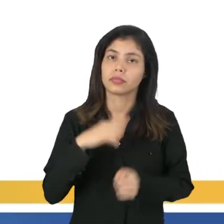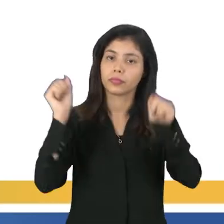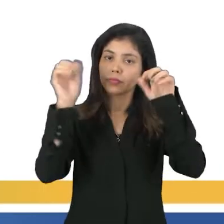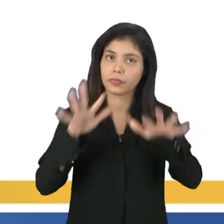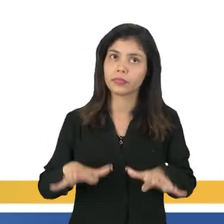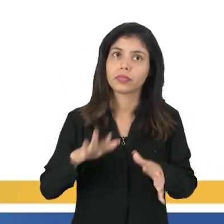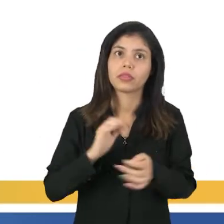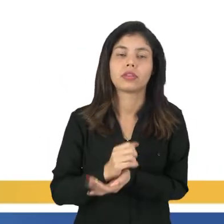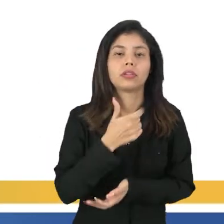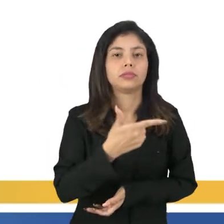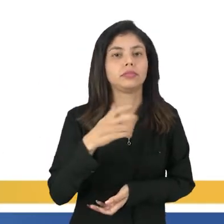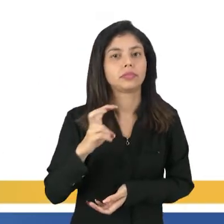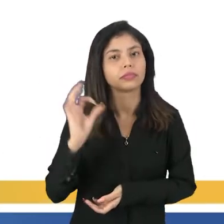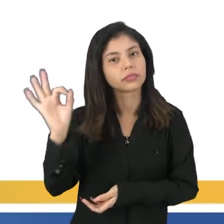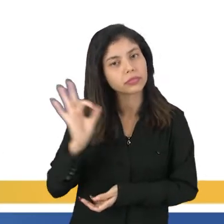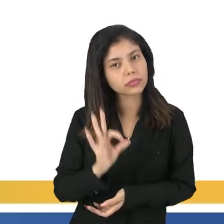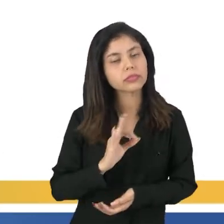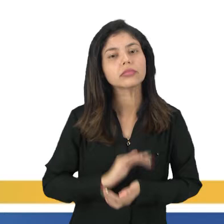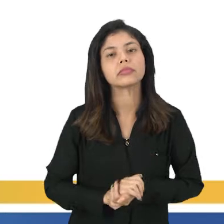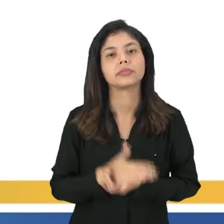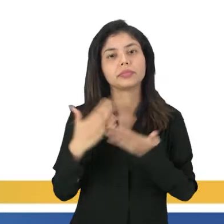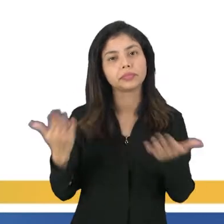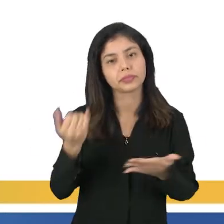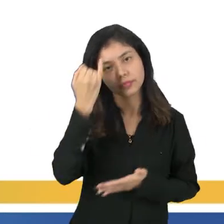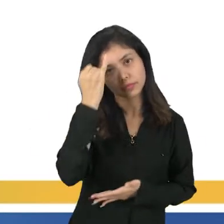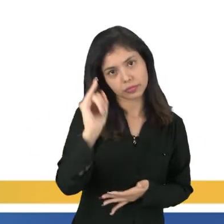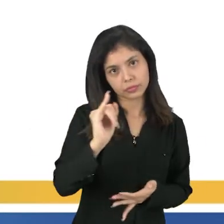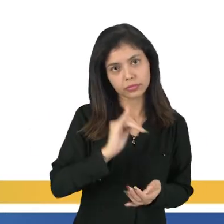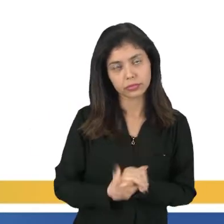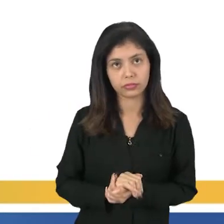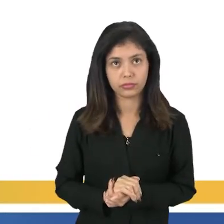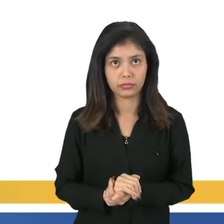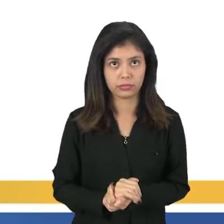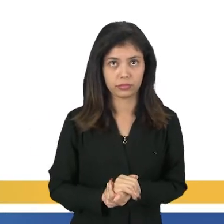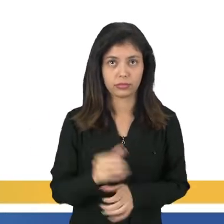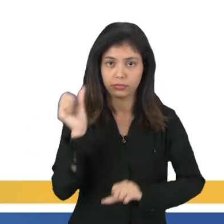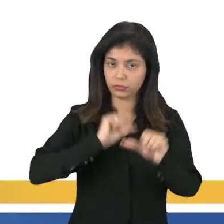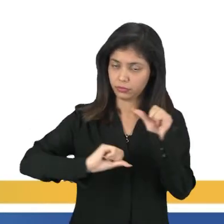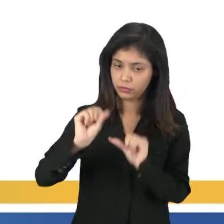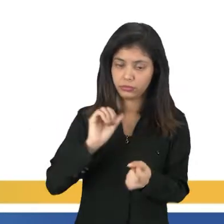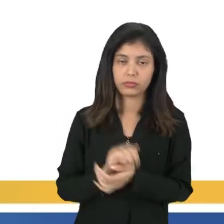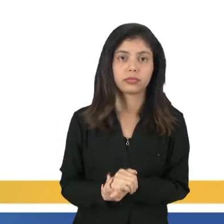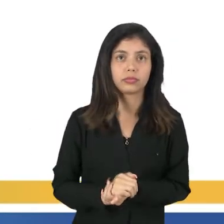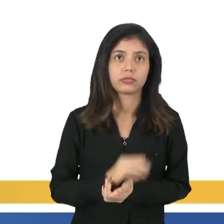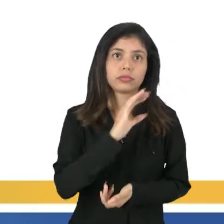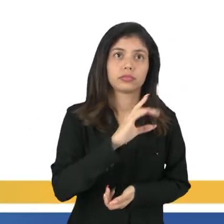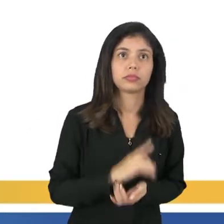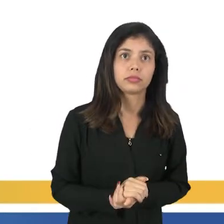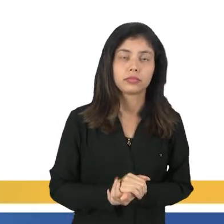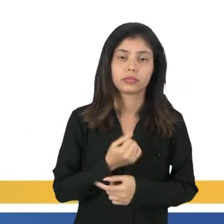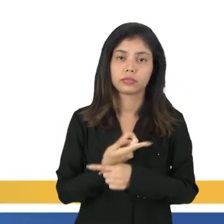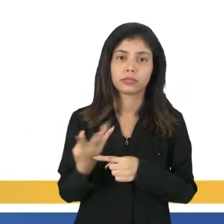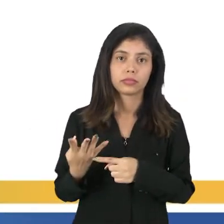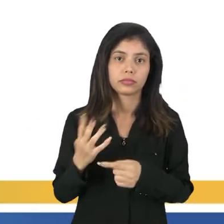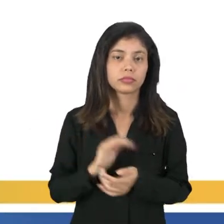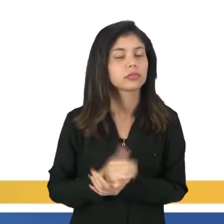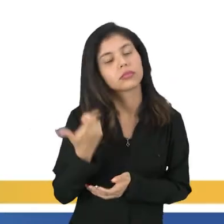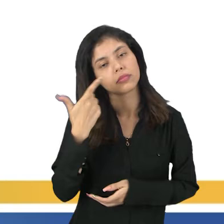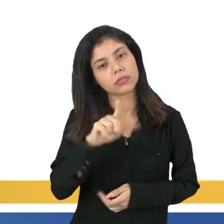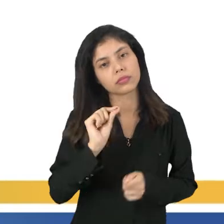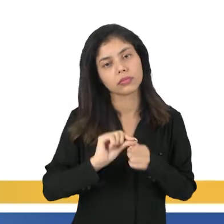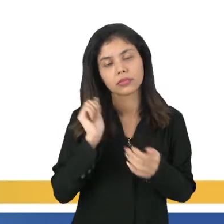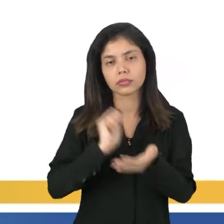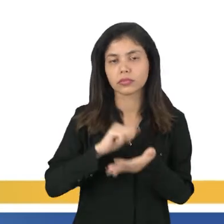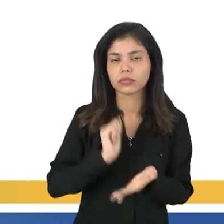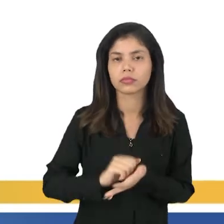foi de 25%. Então, a ideia é fazer a transformação no denominador 100 para que eu consiga